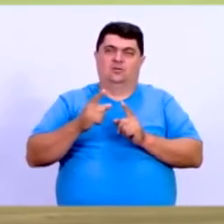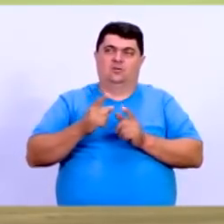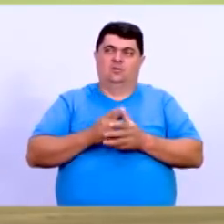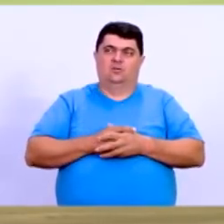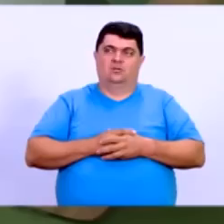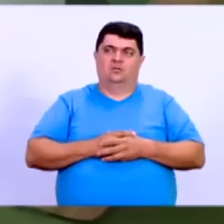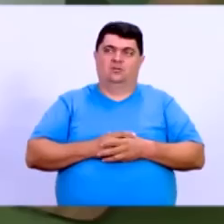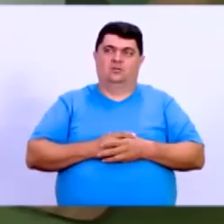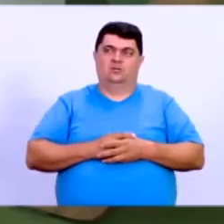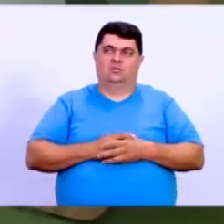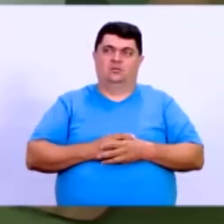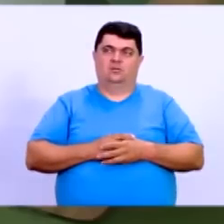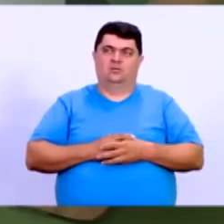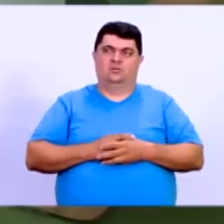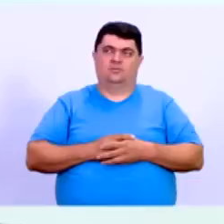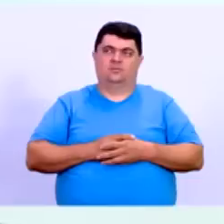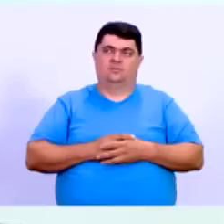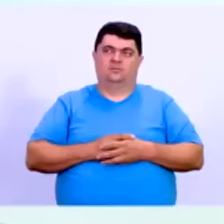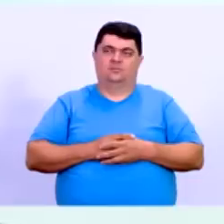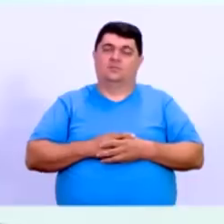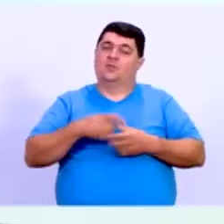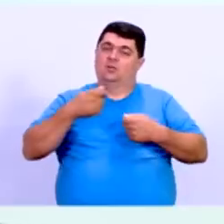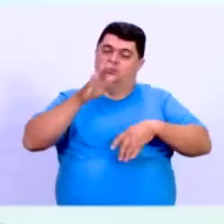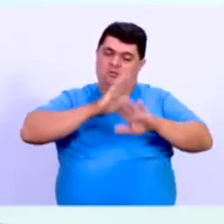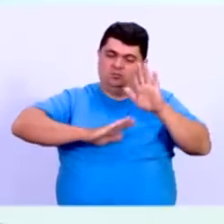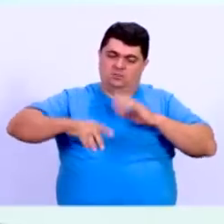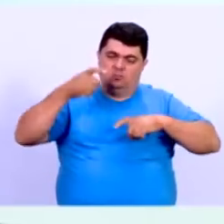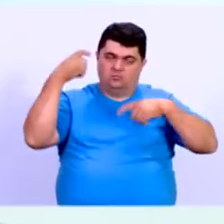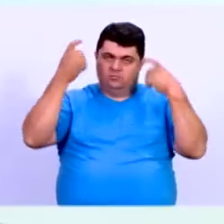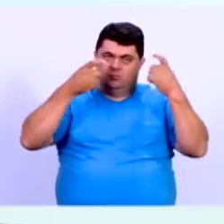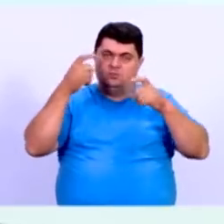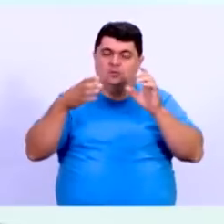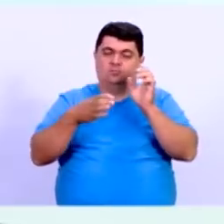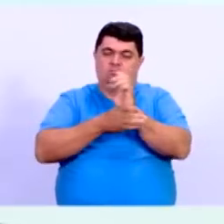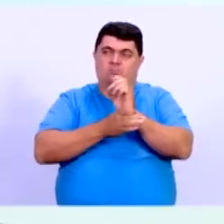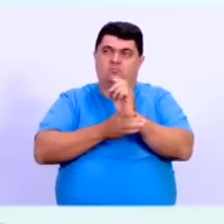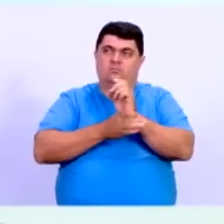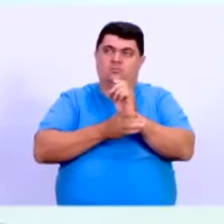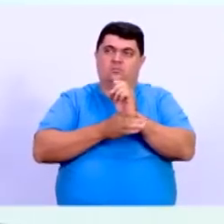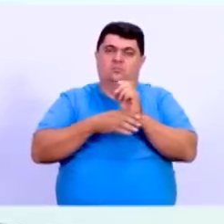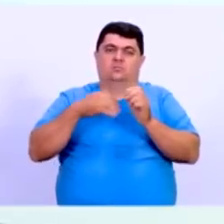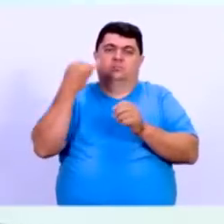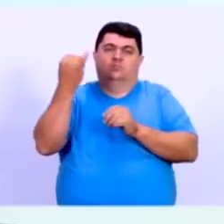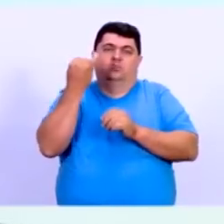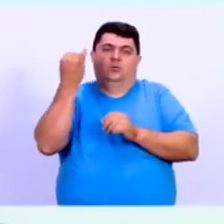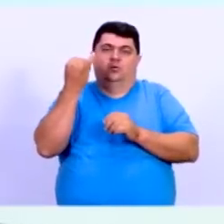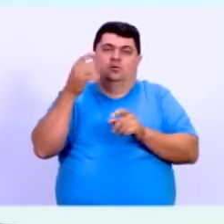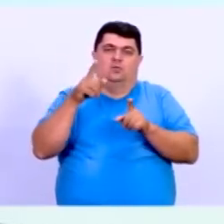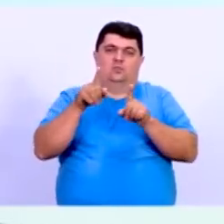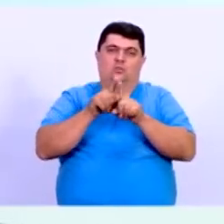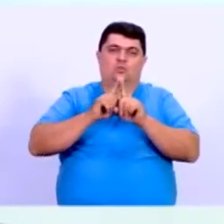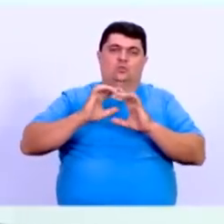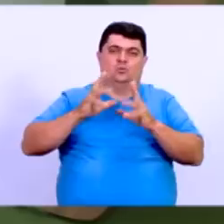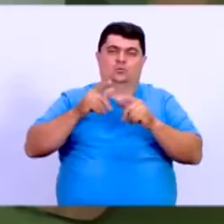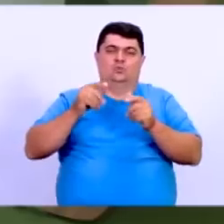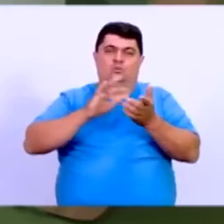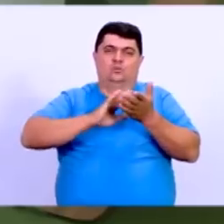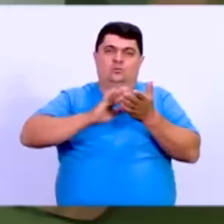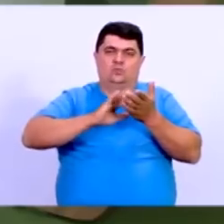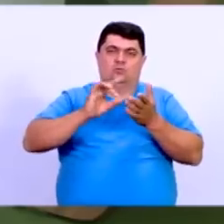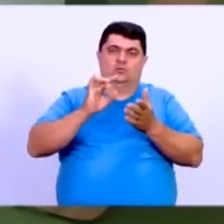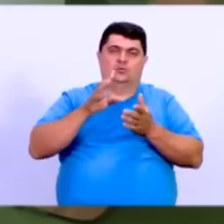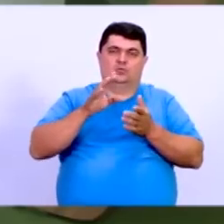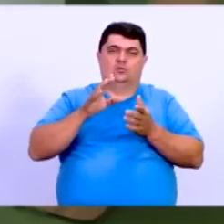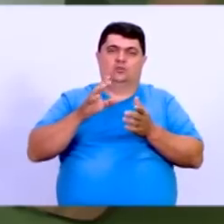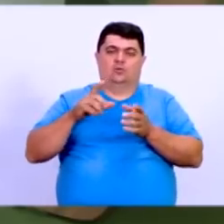né? Muito bem, né? Então a gente tem que se preocupar com essa questão de segurança também, desse compartilhamento dos equipamentos eletrônicos, né, professor? Não é só em pegar e